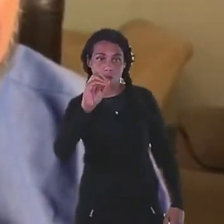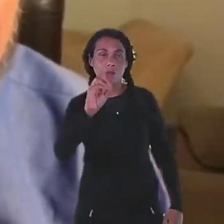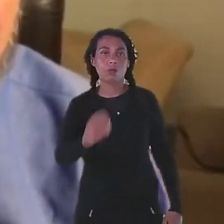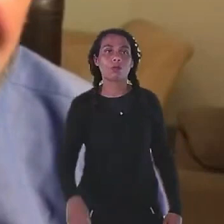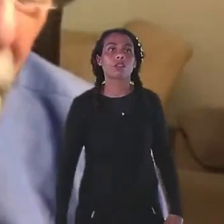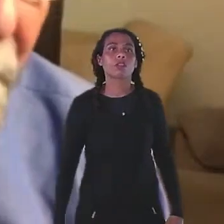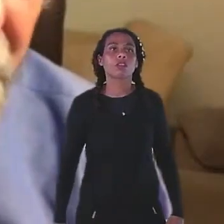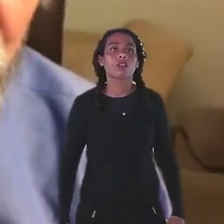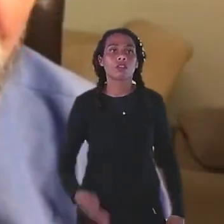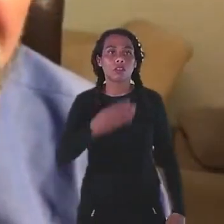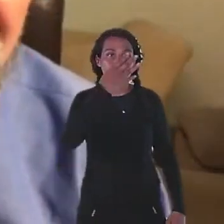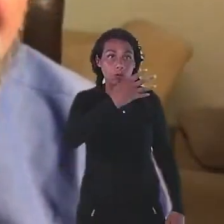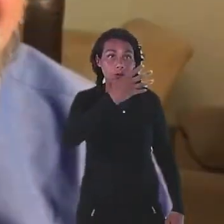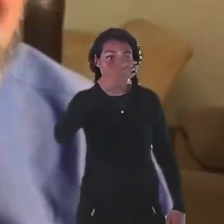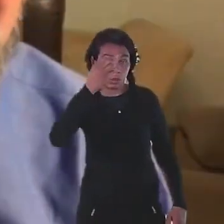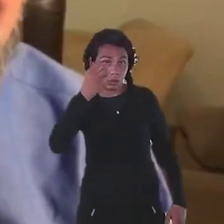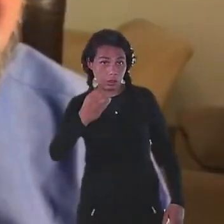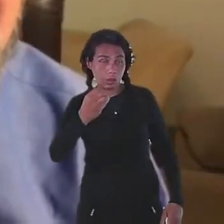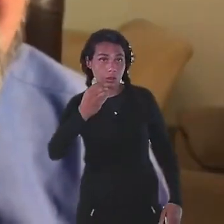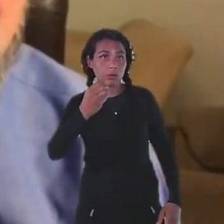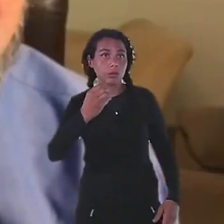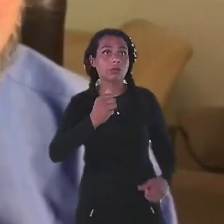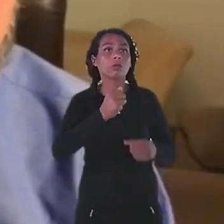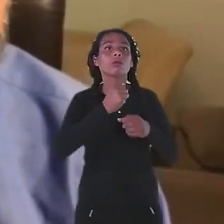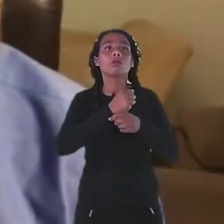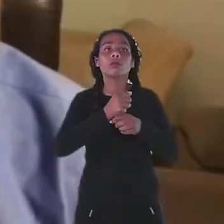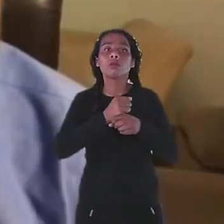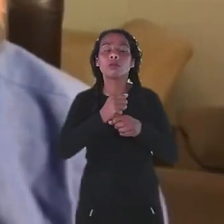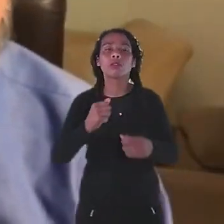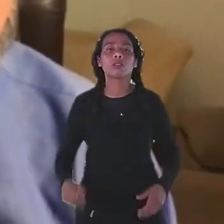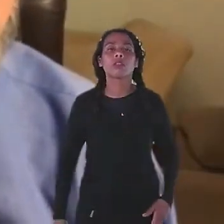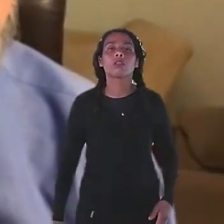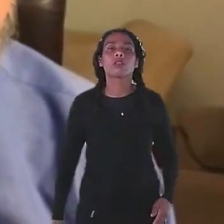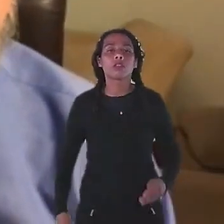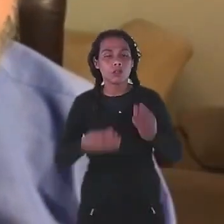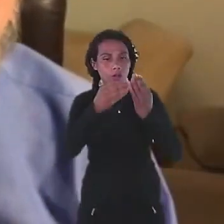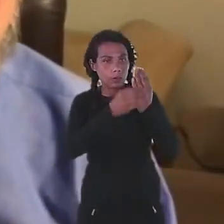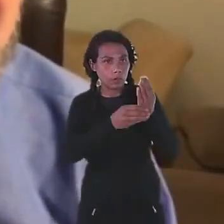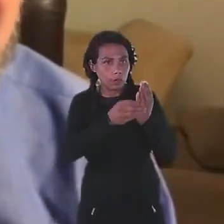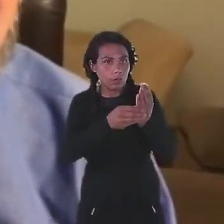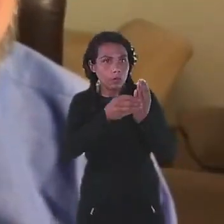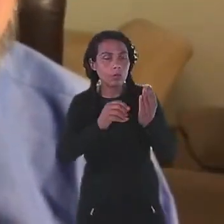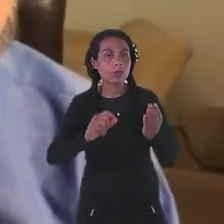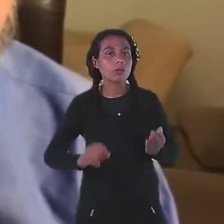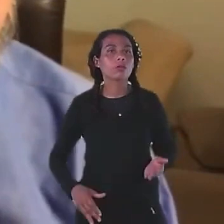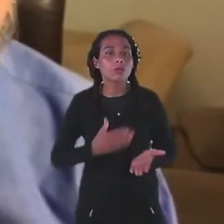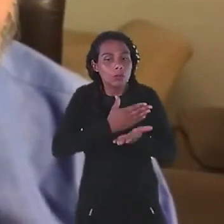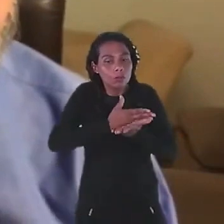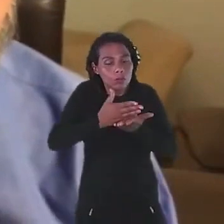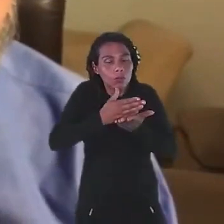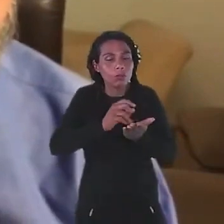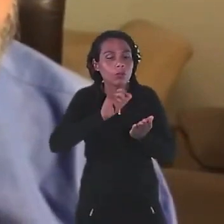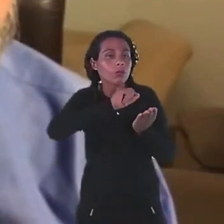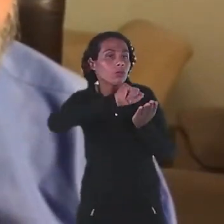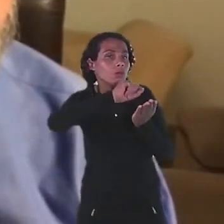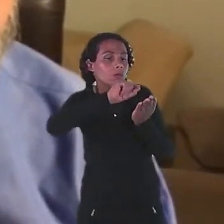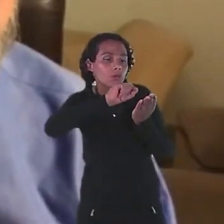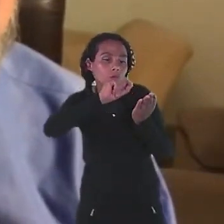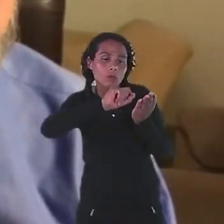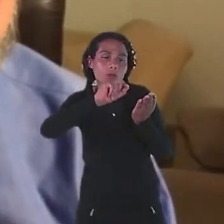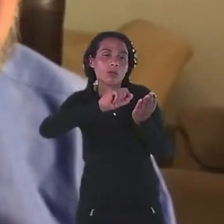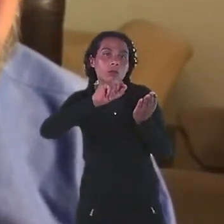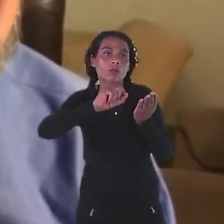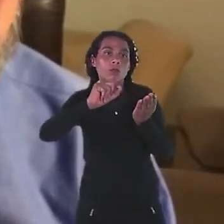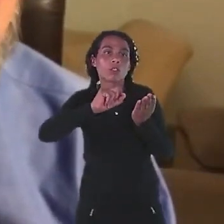nesses 40 anos, inclusive, eu começo o livro descrevendo a noite do plantão que eu encontrei o